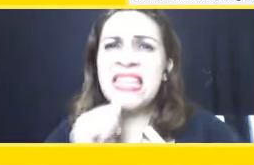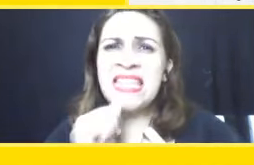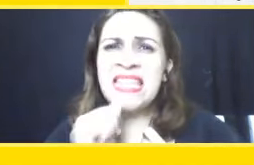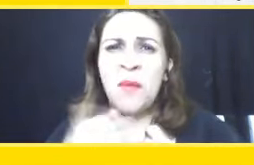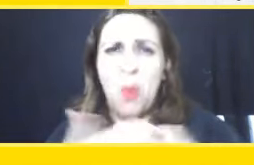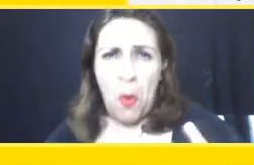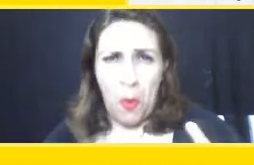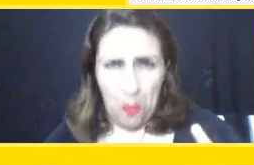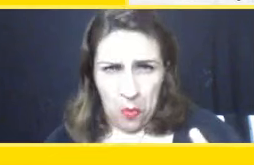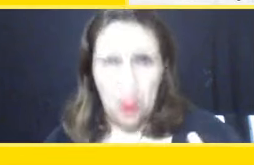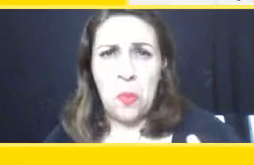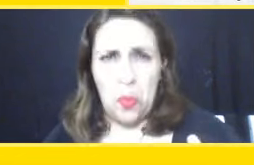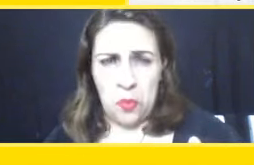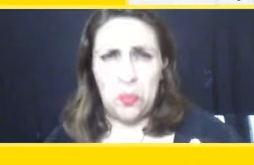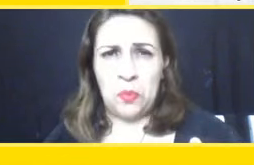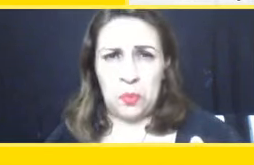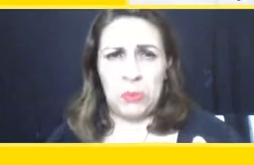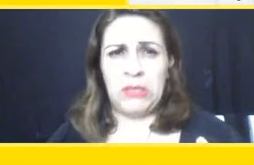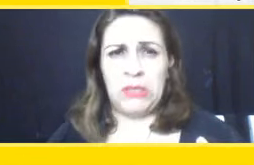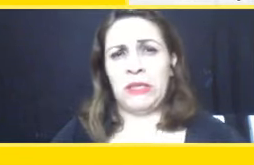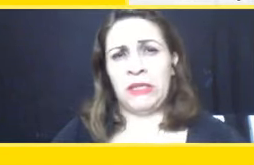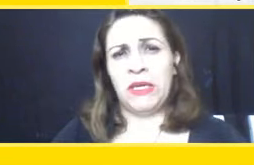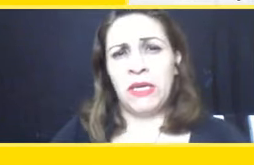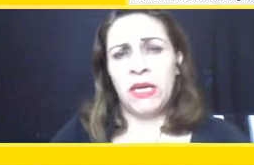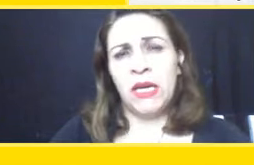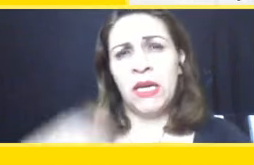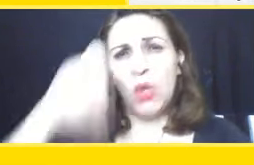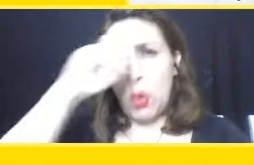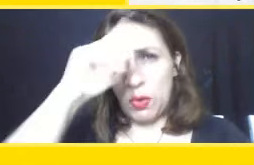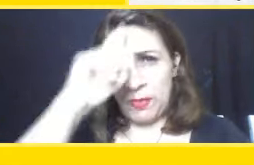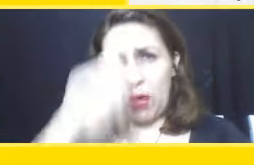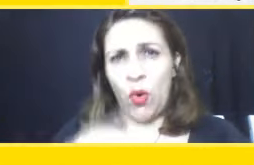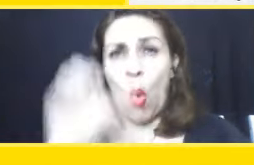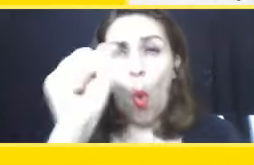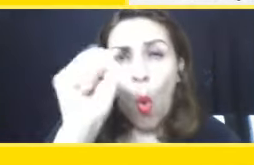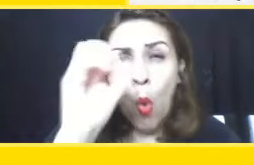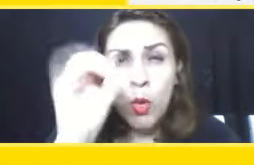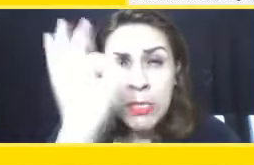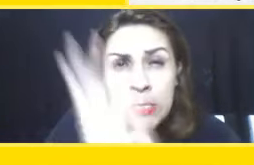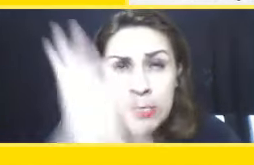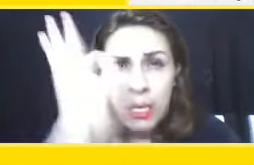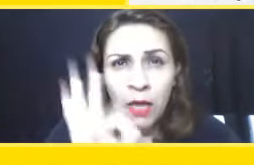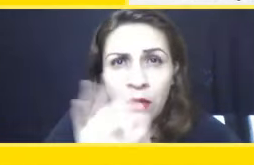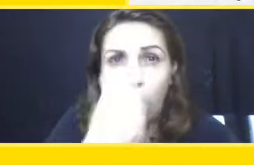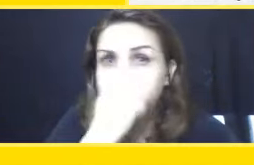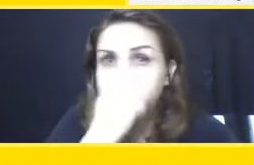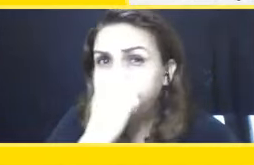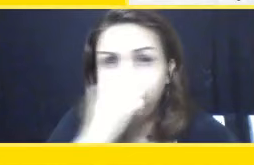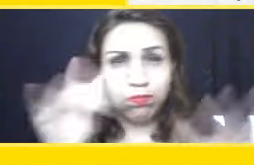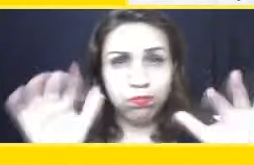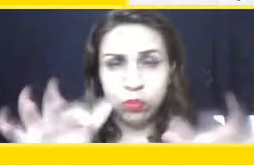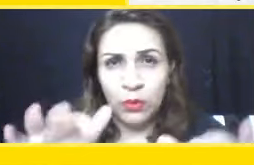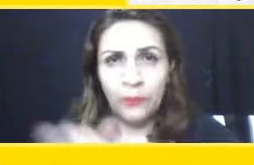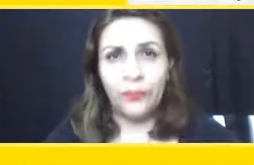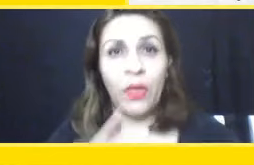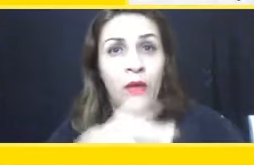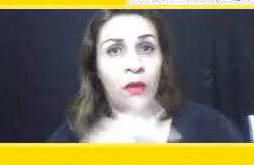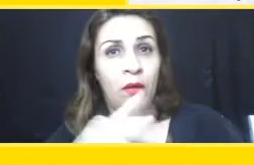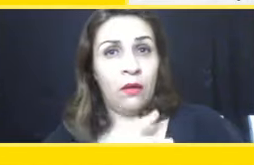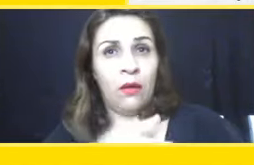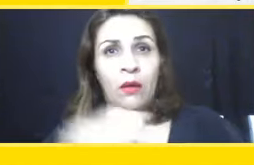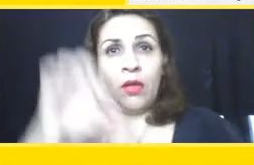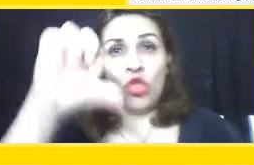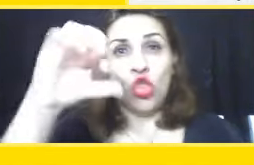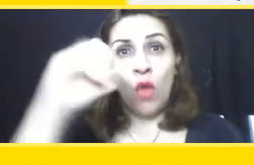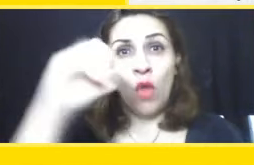pública, nós tínhamos ali em torno de 80% dos leitos ocupados de UTI. E na rede privada chegava a